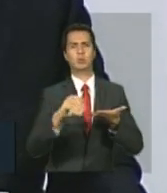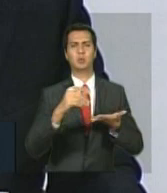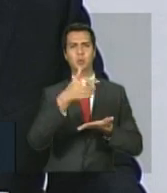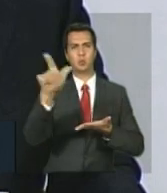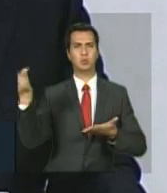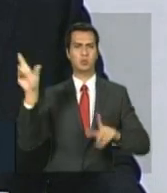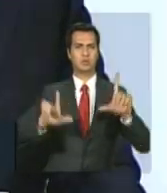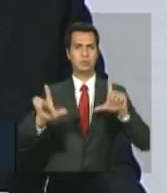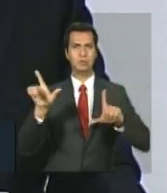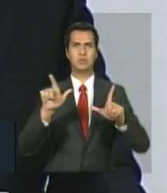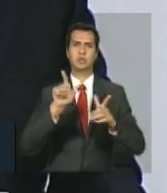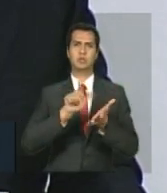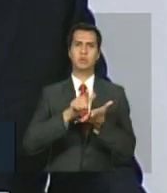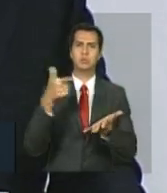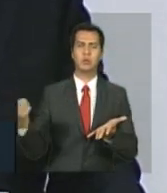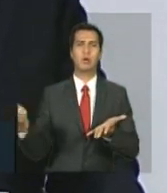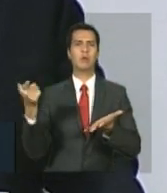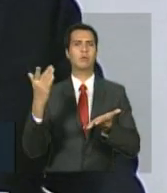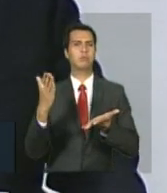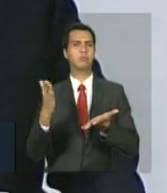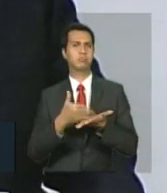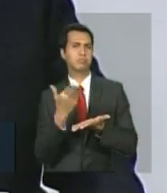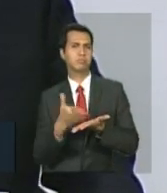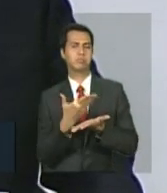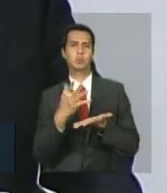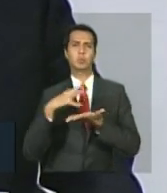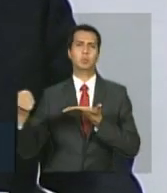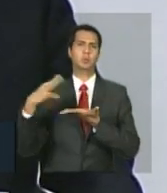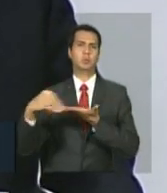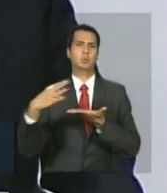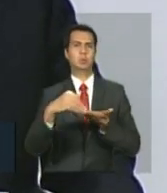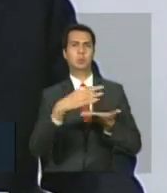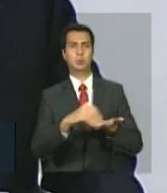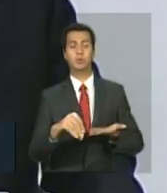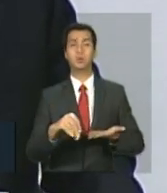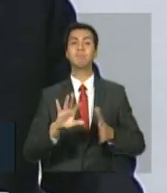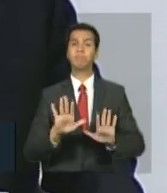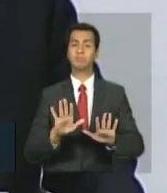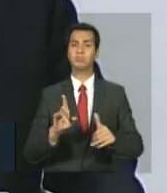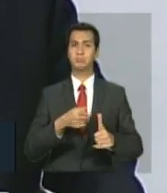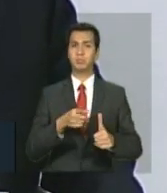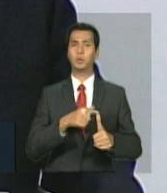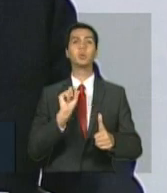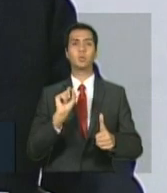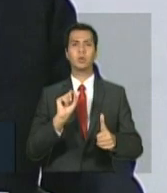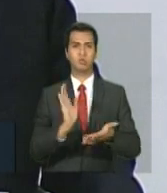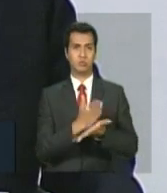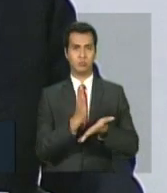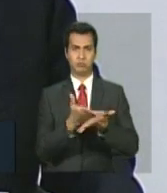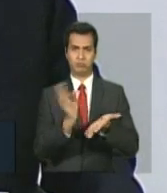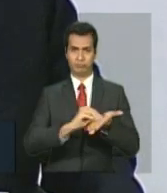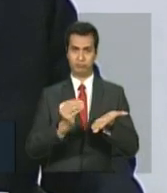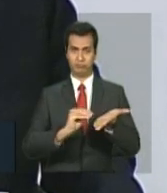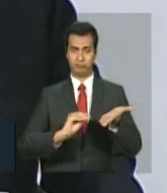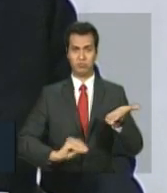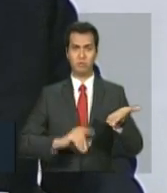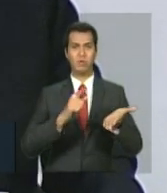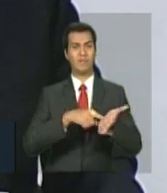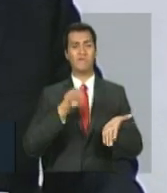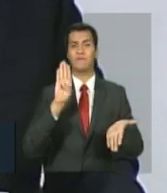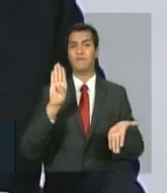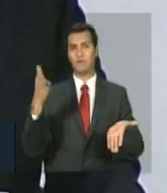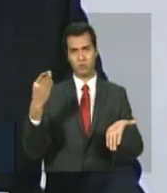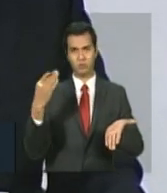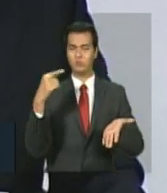de imprensa. Chamo a atenção, primeiro, de que é uma narrativa falsa, uma narrativa fundada em